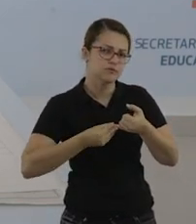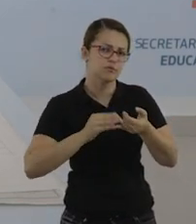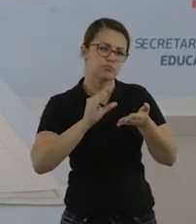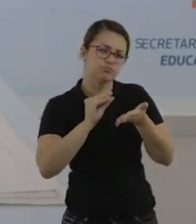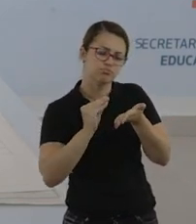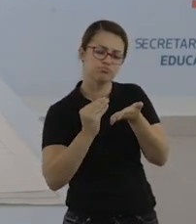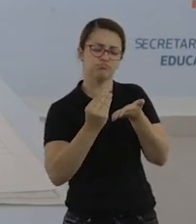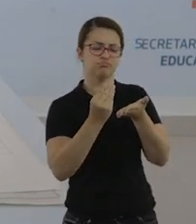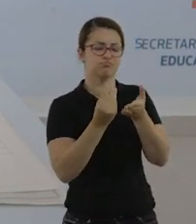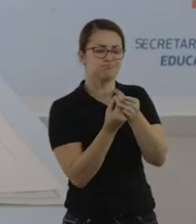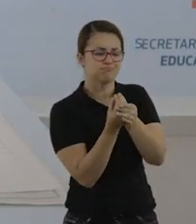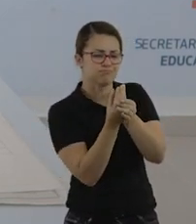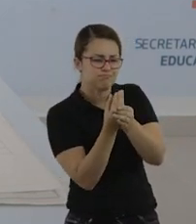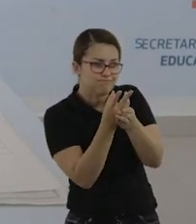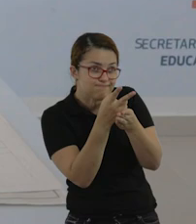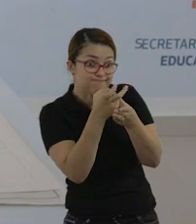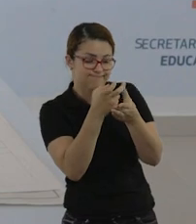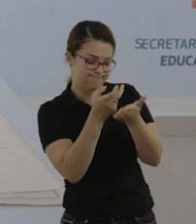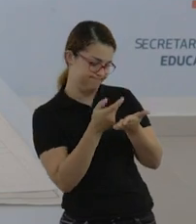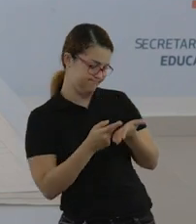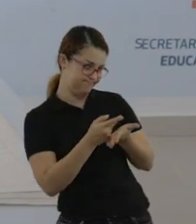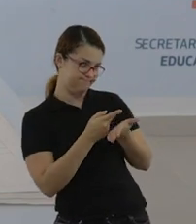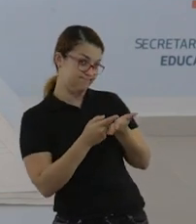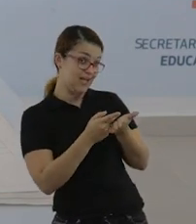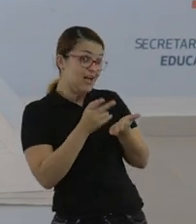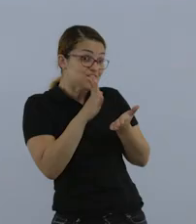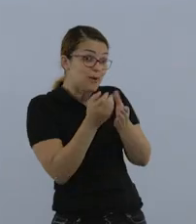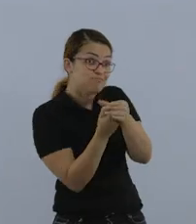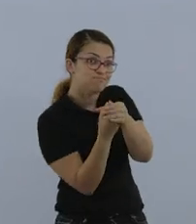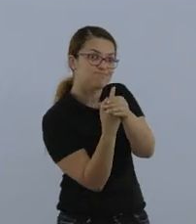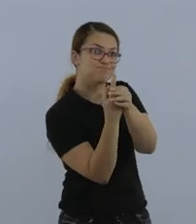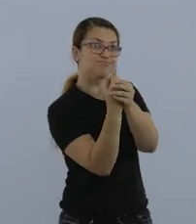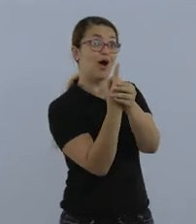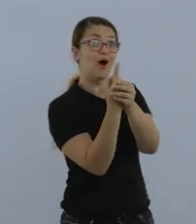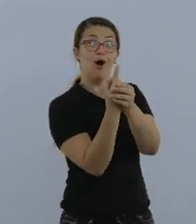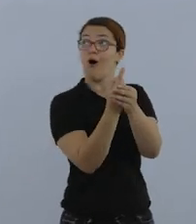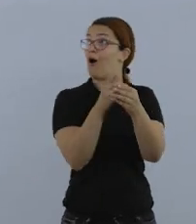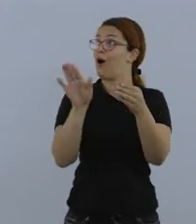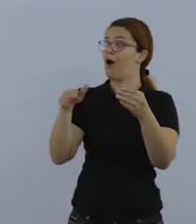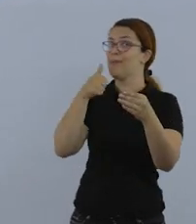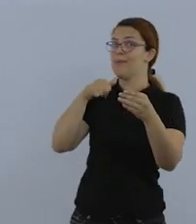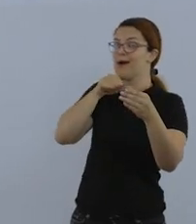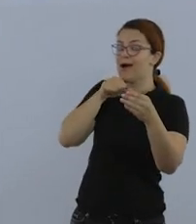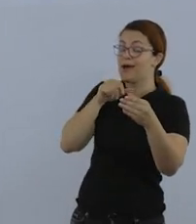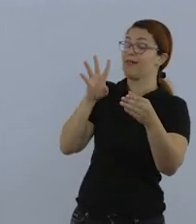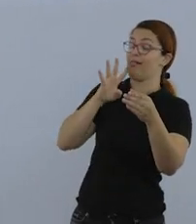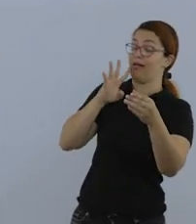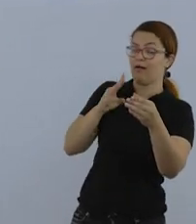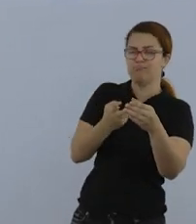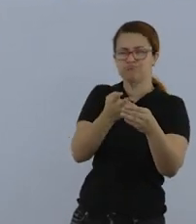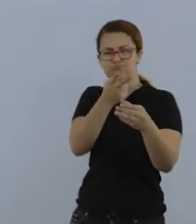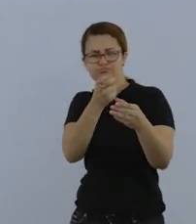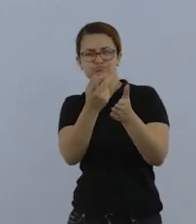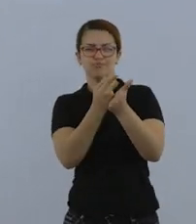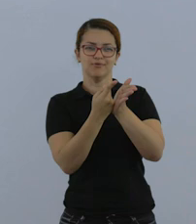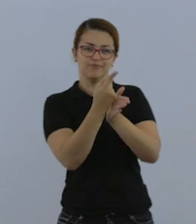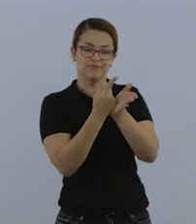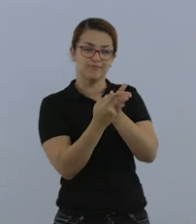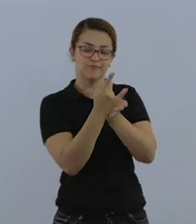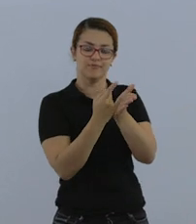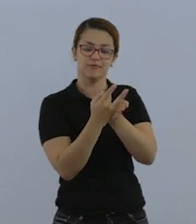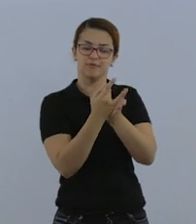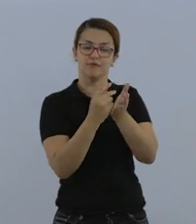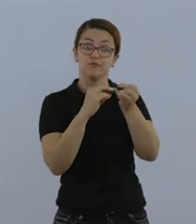está só feijãozinho. Opa! Já está aparecendo um galinho aqui, mãe. Olha que bacana, porque ele vai começar a inchar, né? E